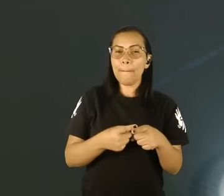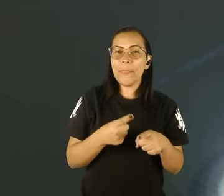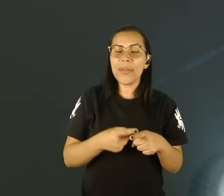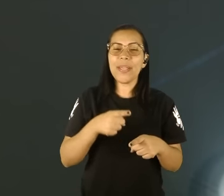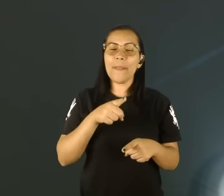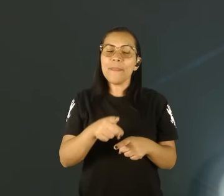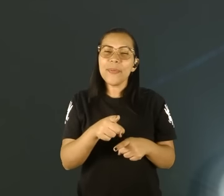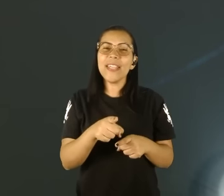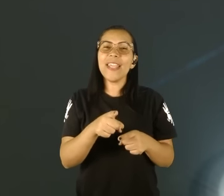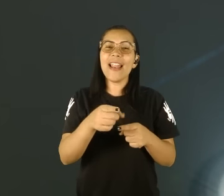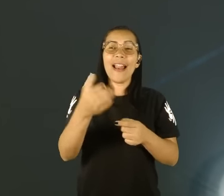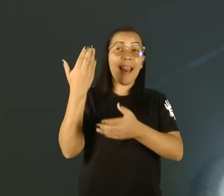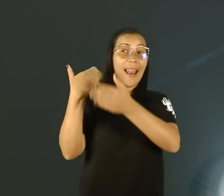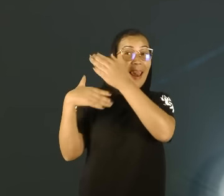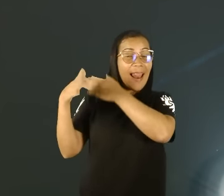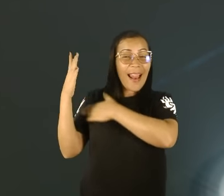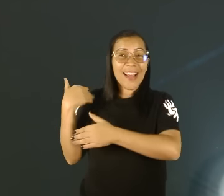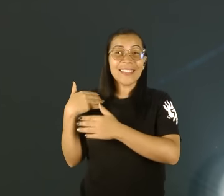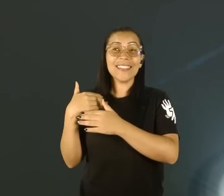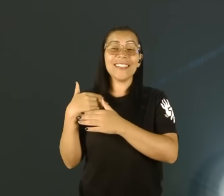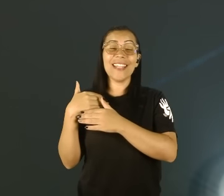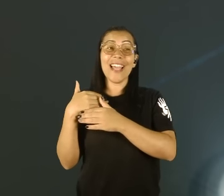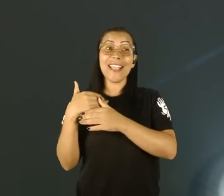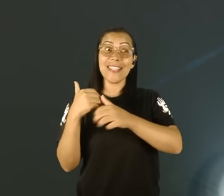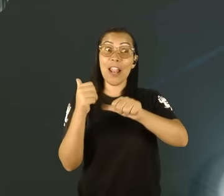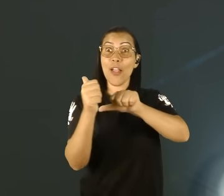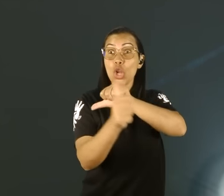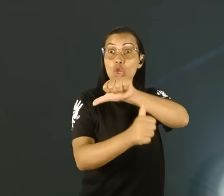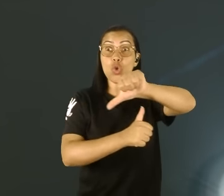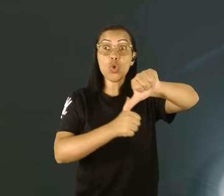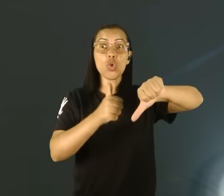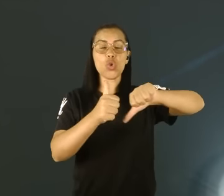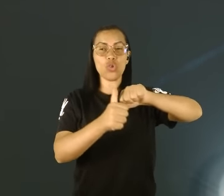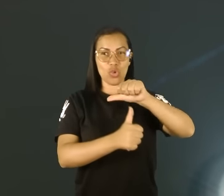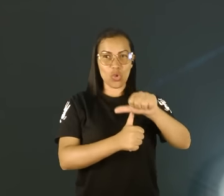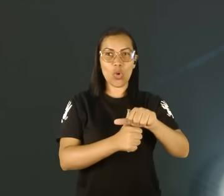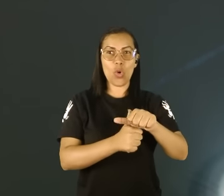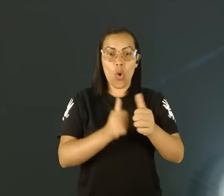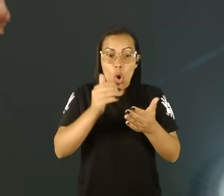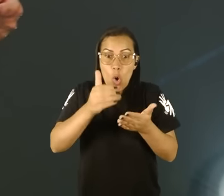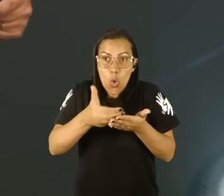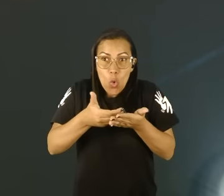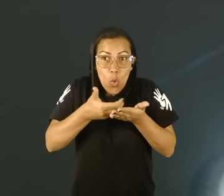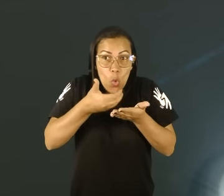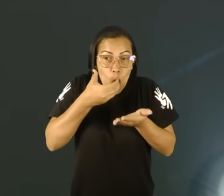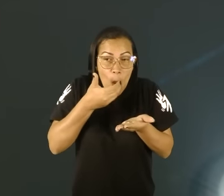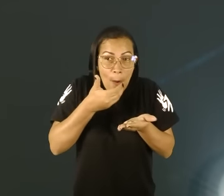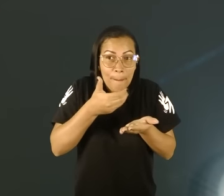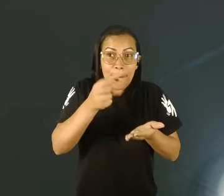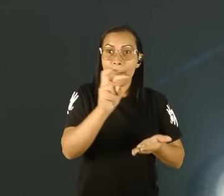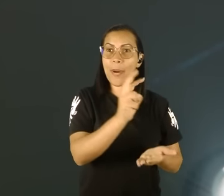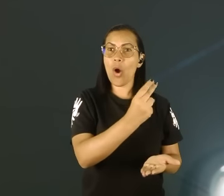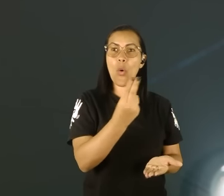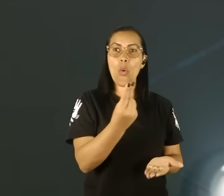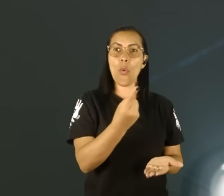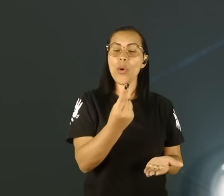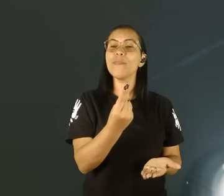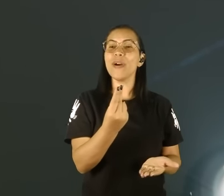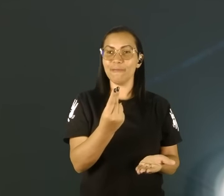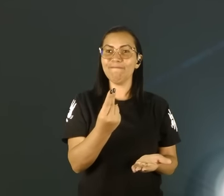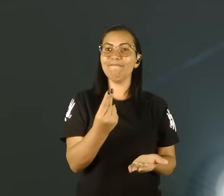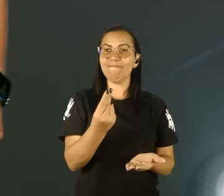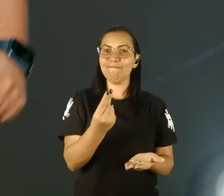andou um mês, sem parar, com pensamentos atordoados. Mas Deus não fala com homens